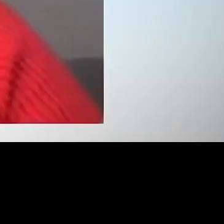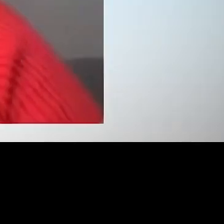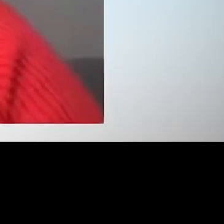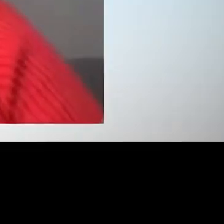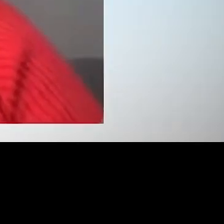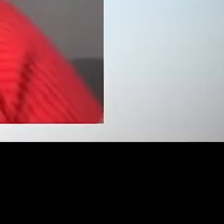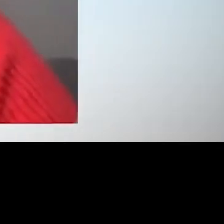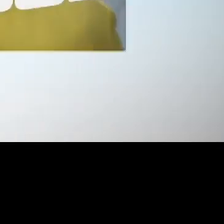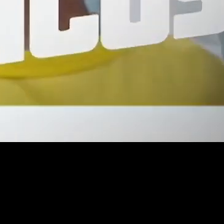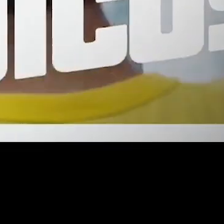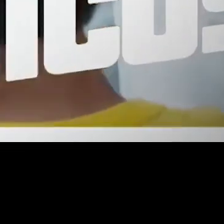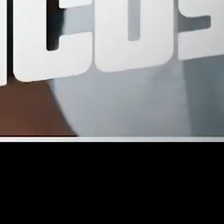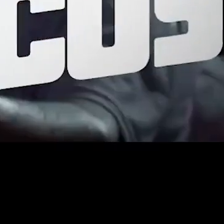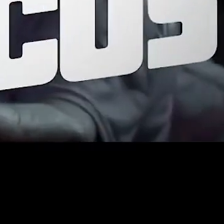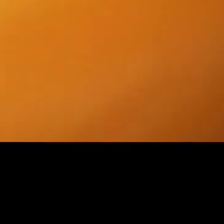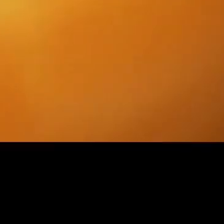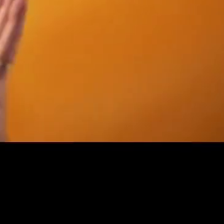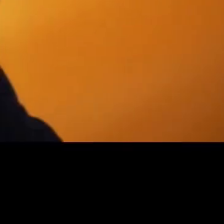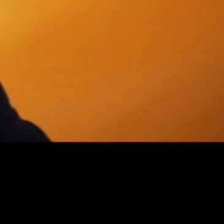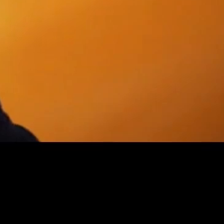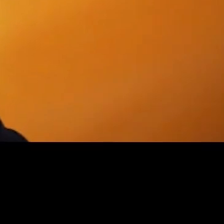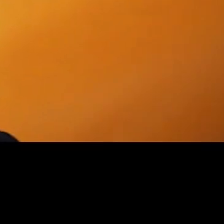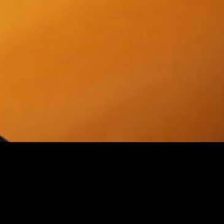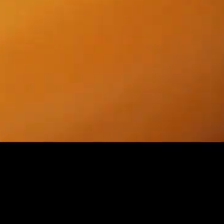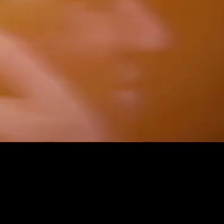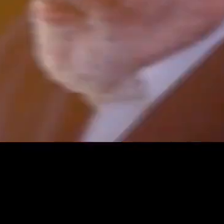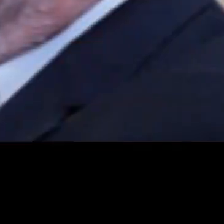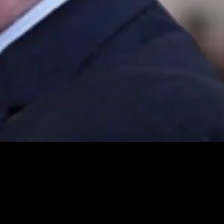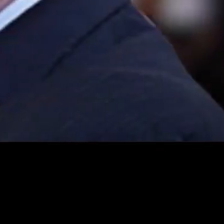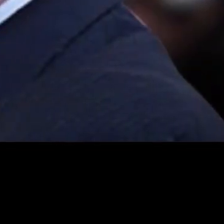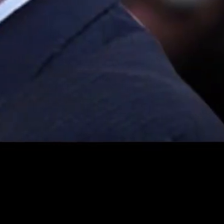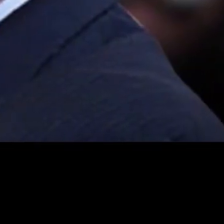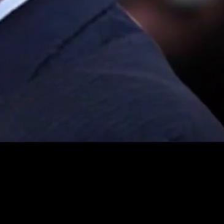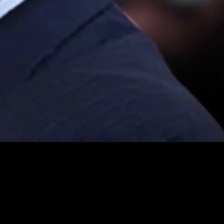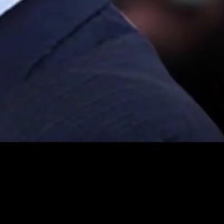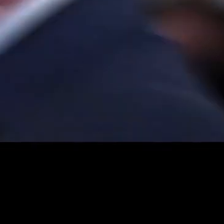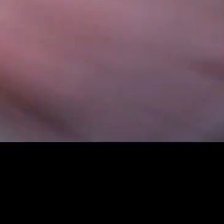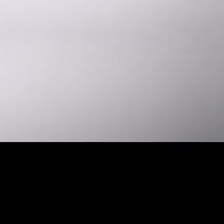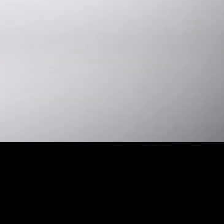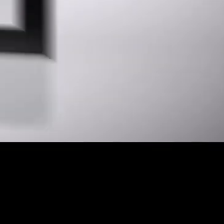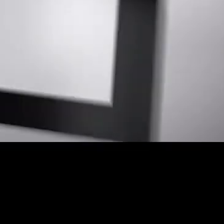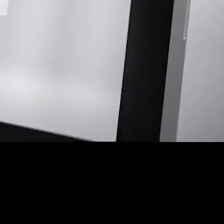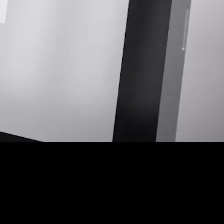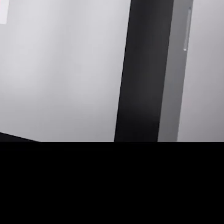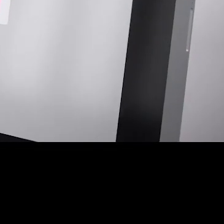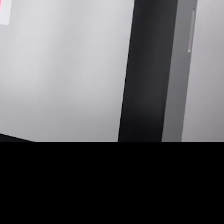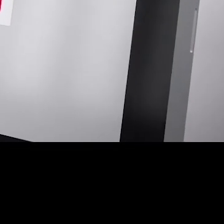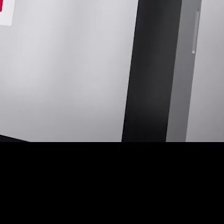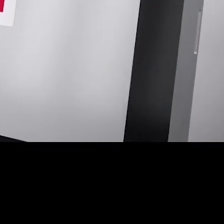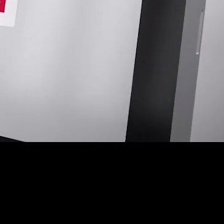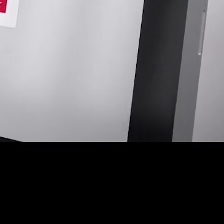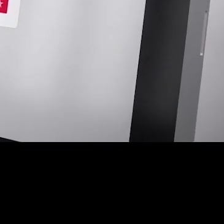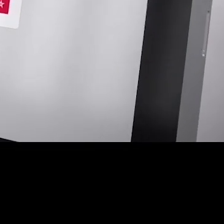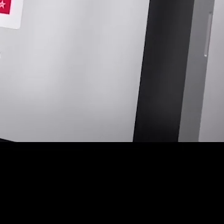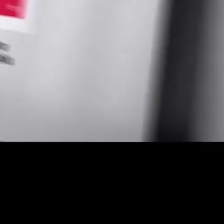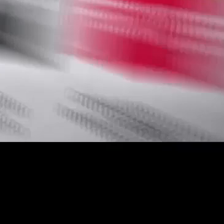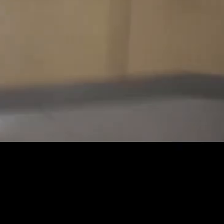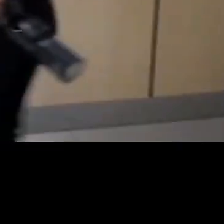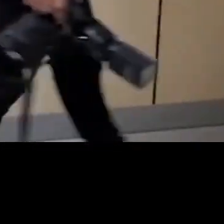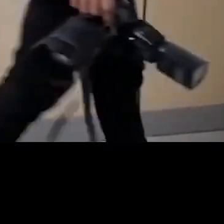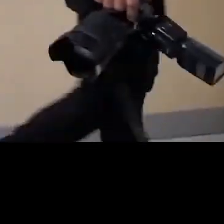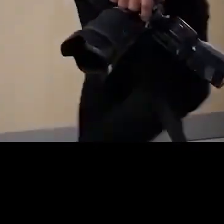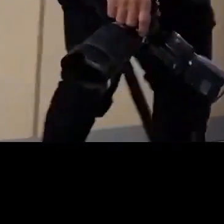gente, todo mundo merece investimento. Para quem já é da casa, siga em sintonia com a